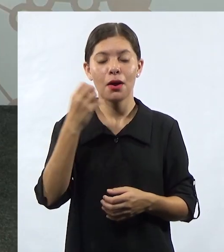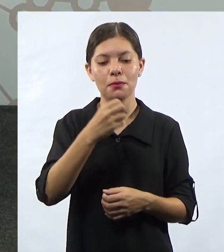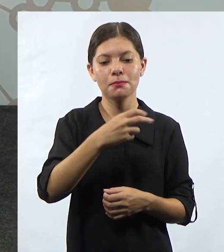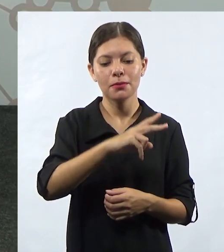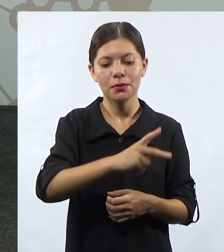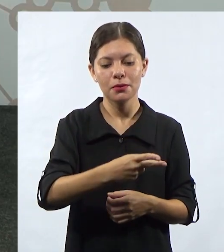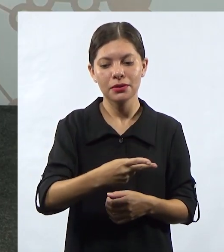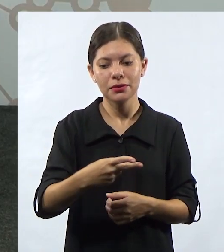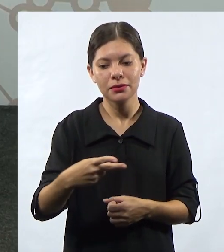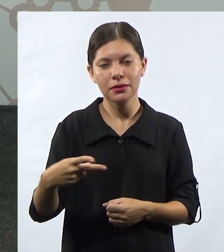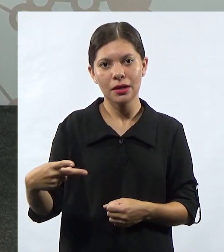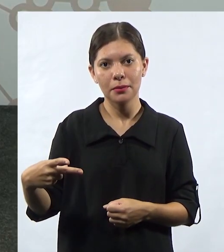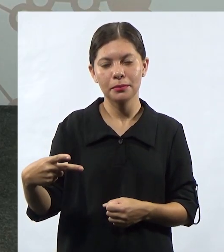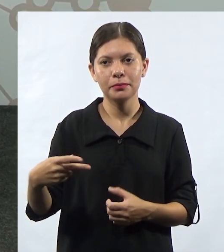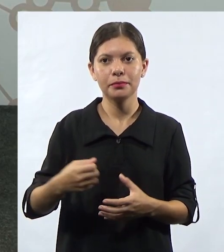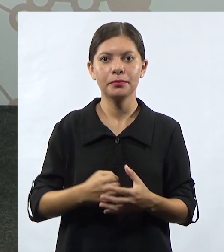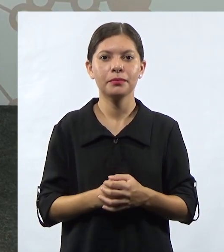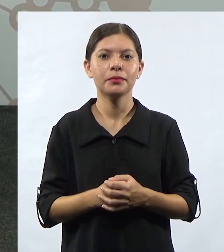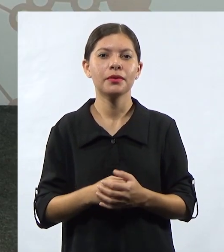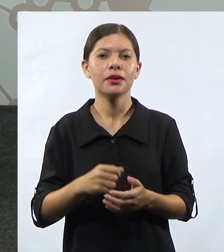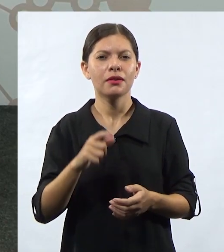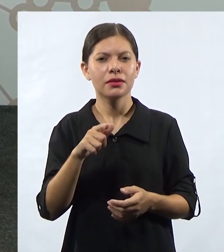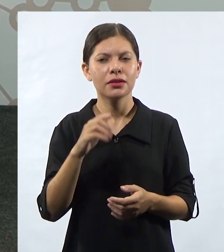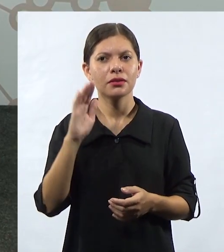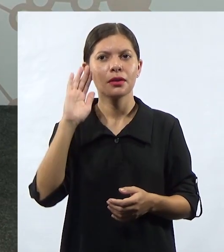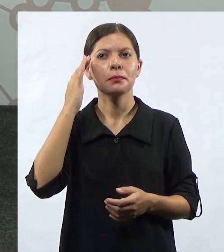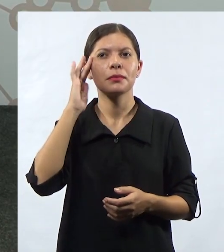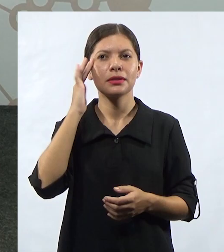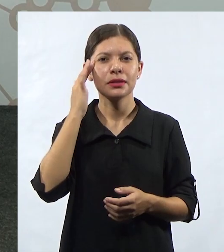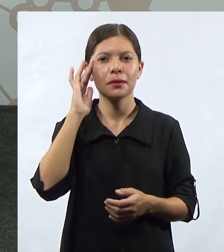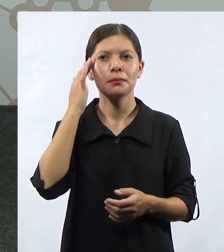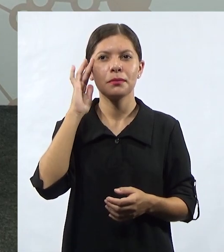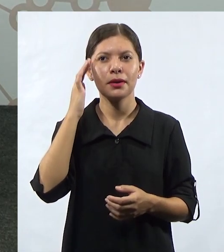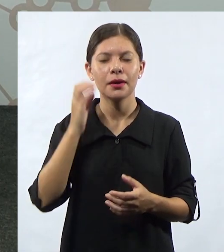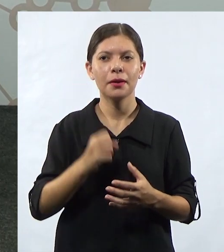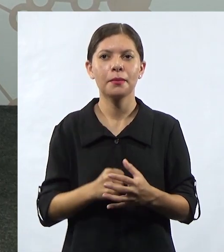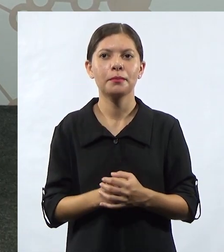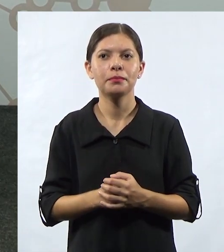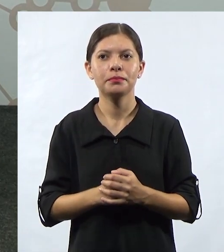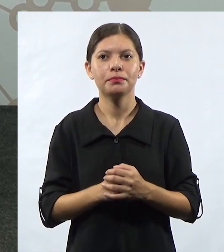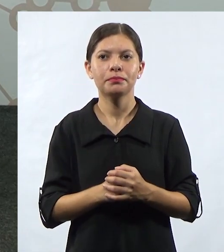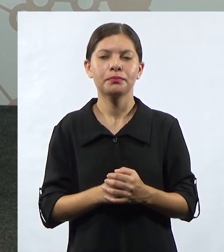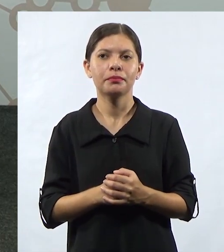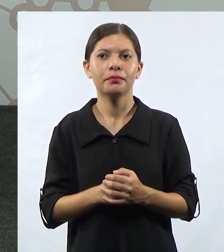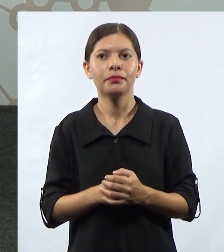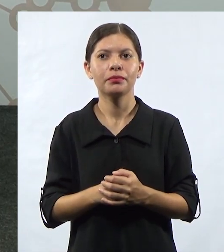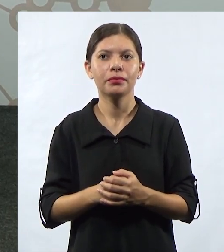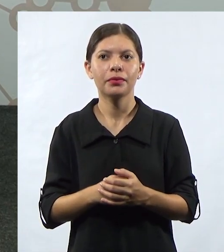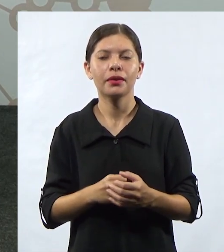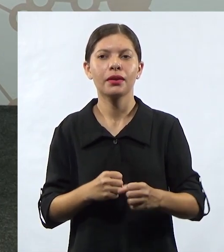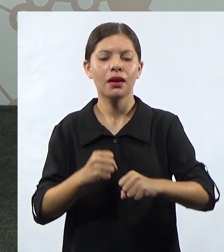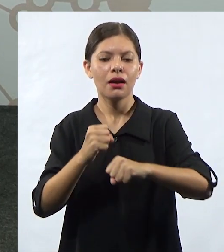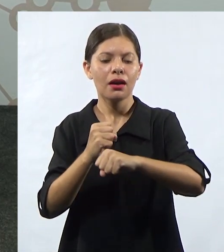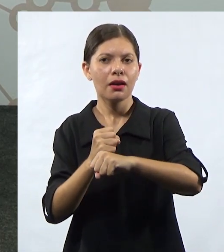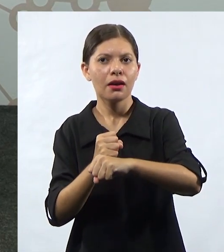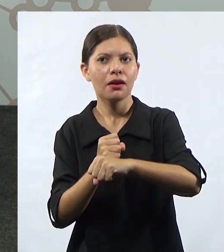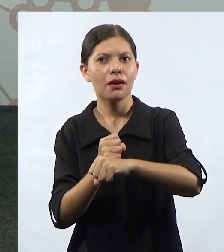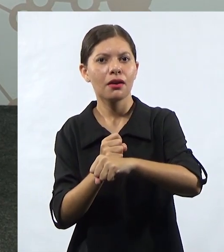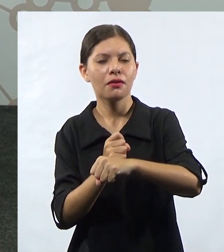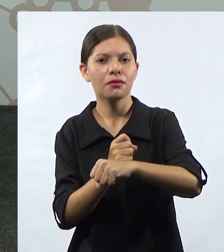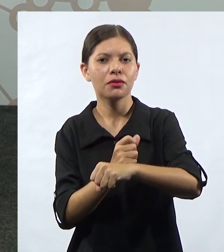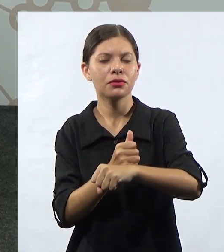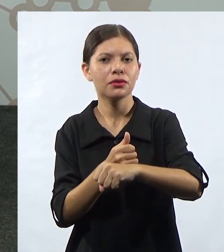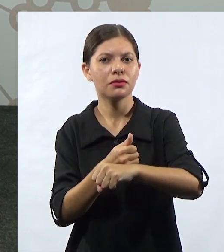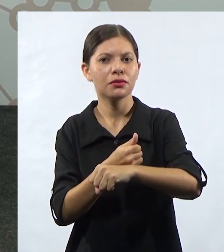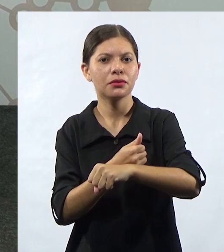você consegue perceber um sentido de evolução, como naquelas do homem, da evolução